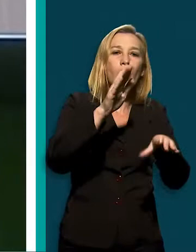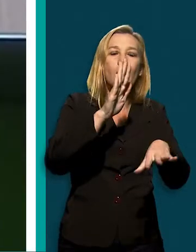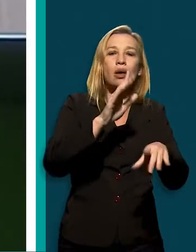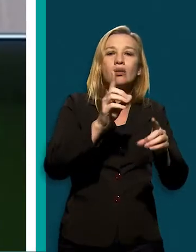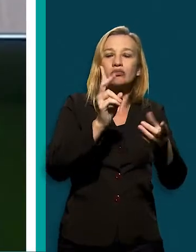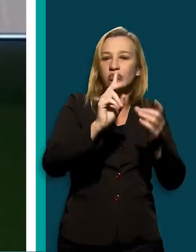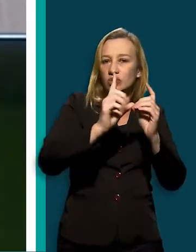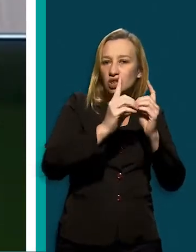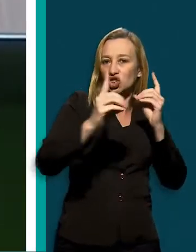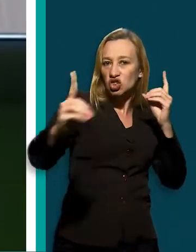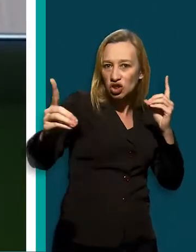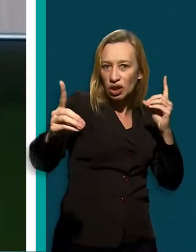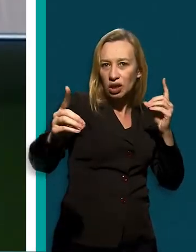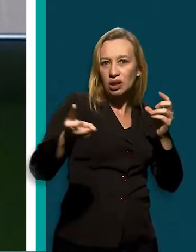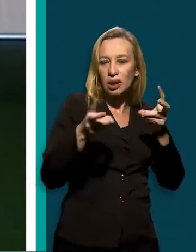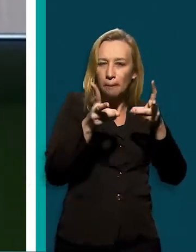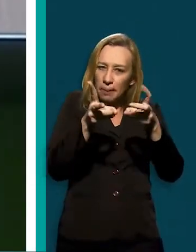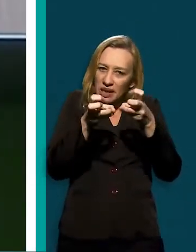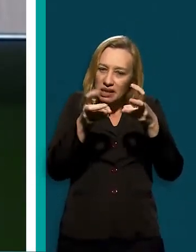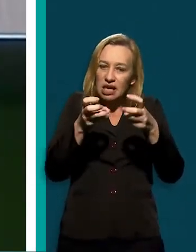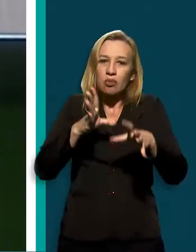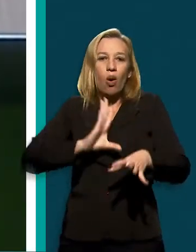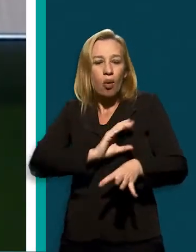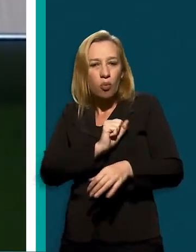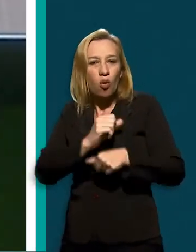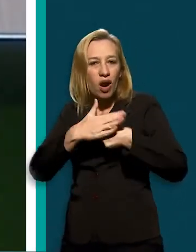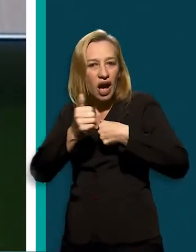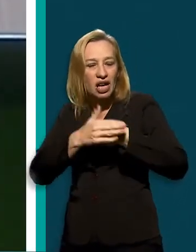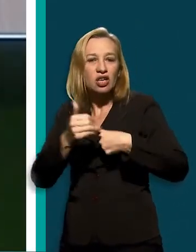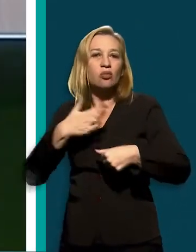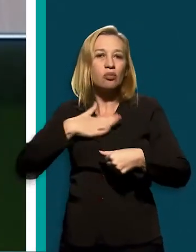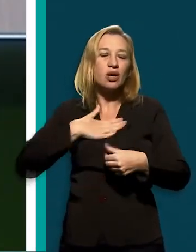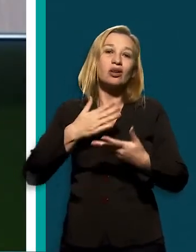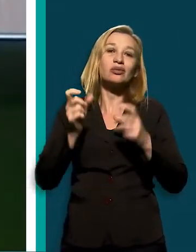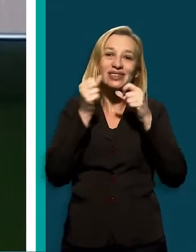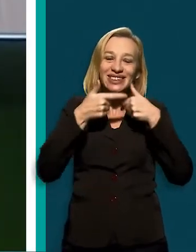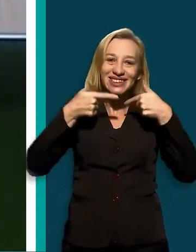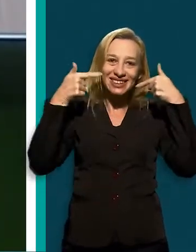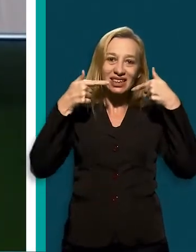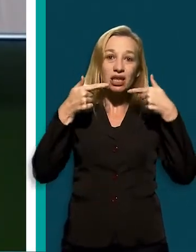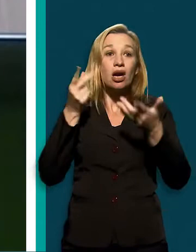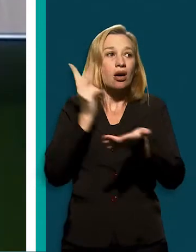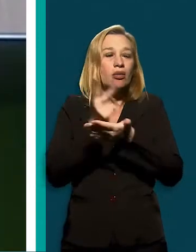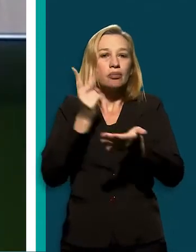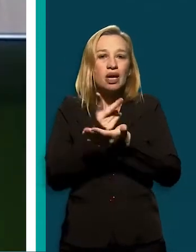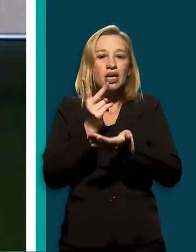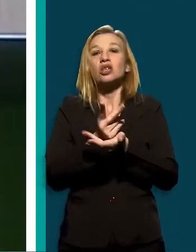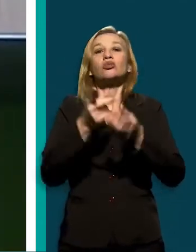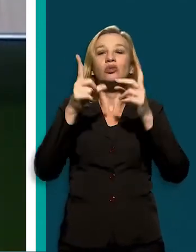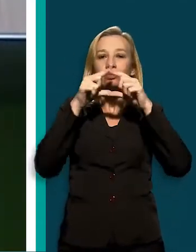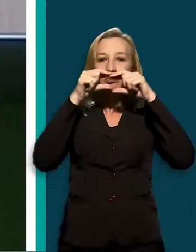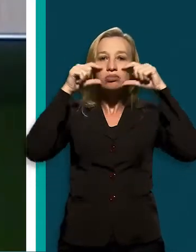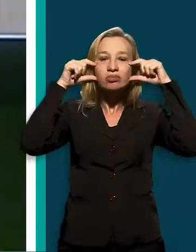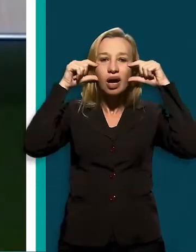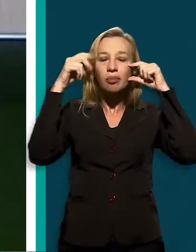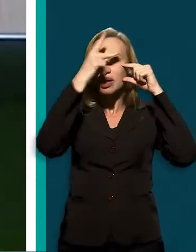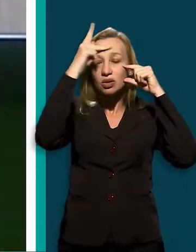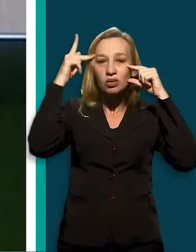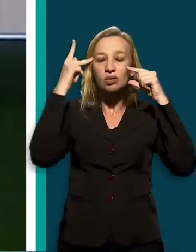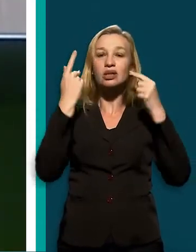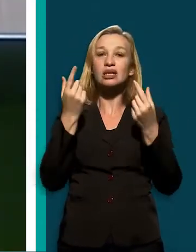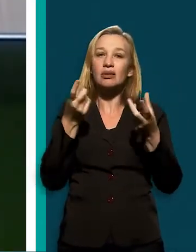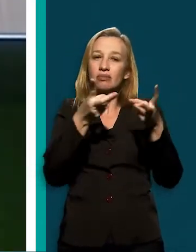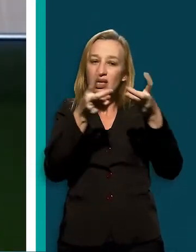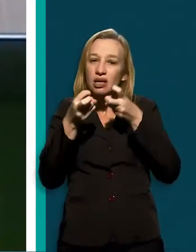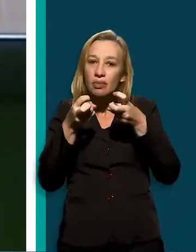pelas telinhas, de forma humanizada, que ele me perceba o meu amor, meu carinho. Como é sorrir, mesmo com máscara, e essa pessoa